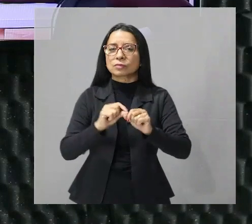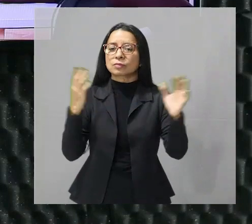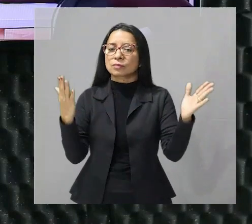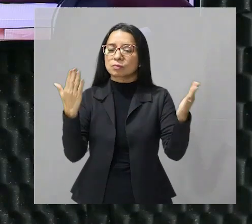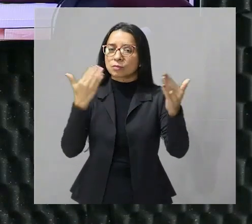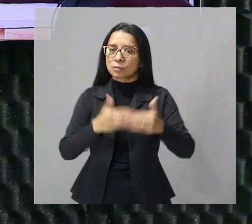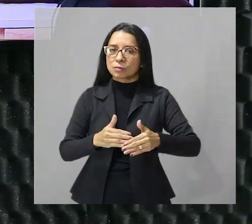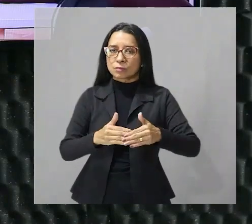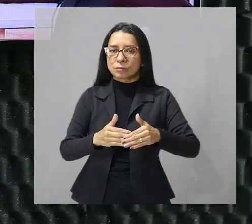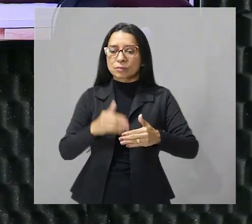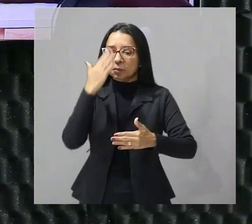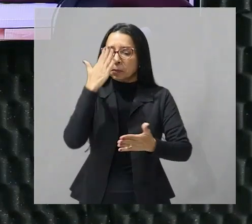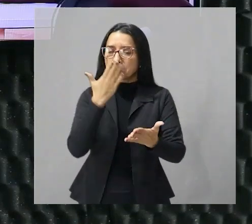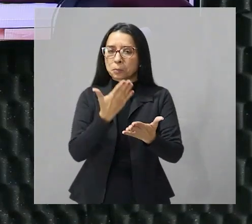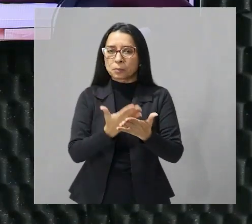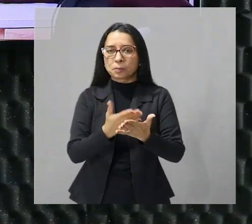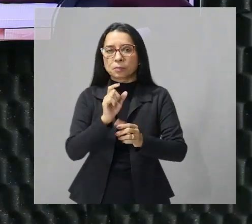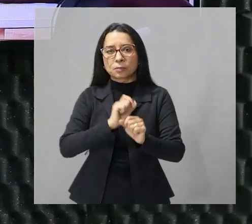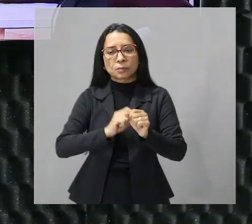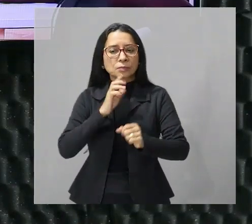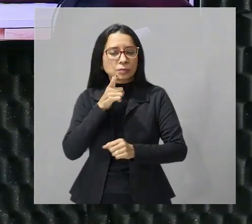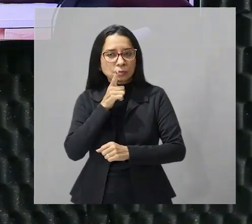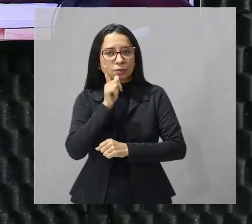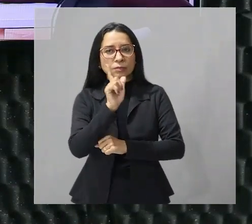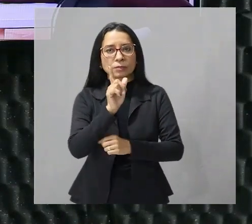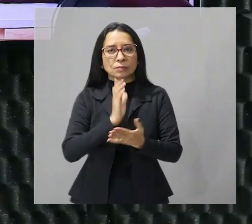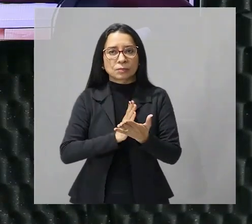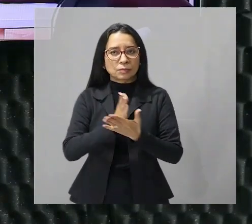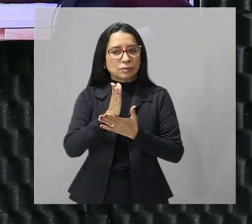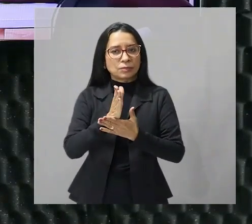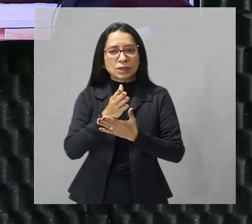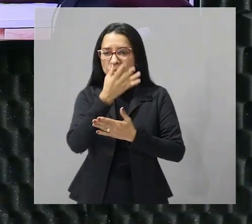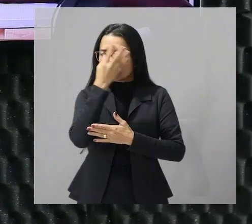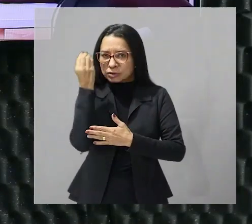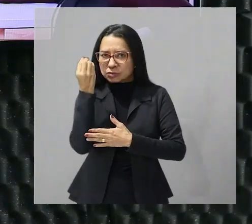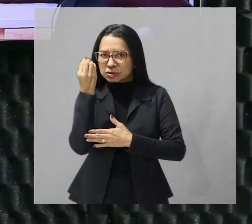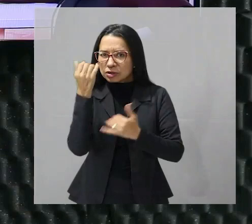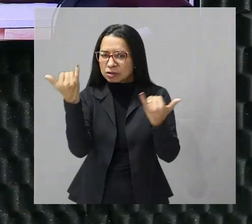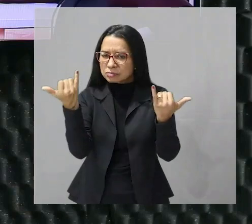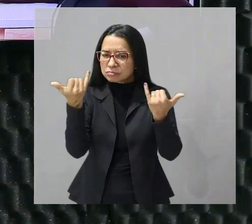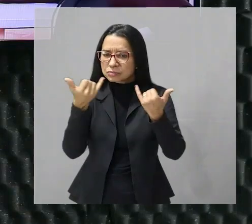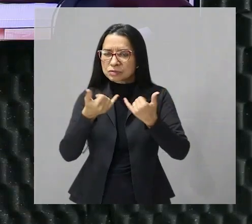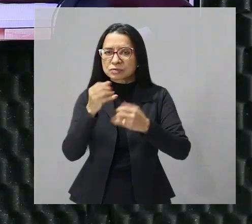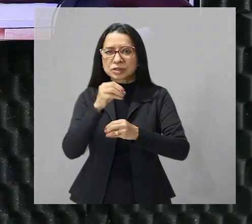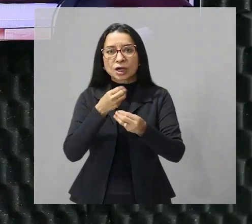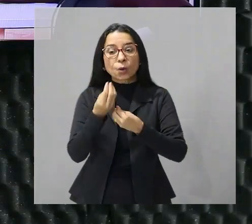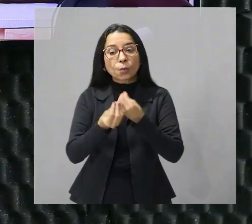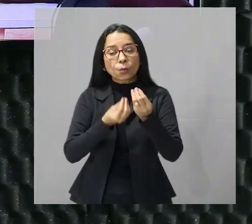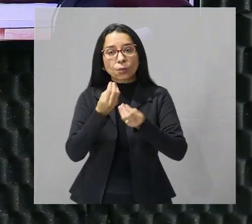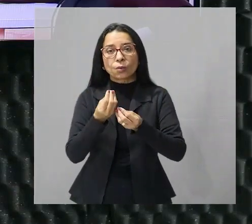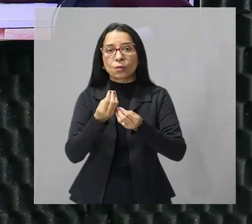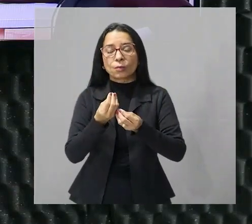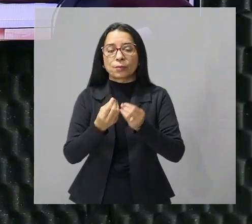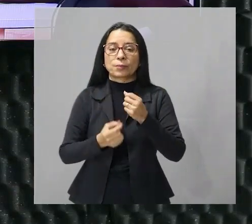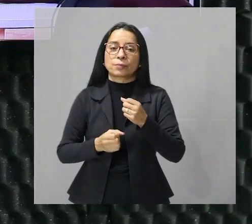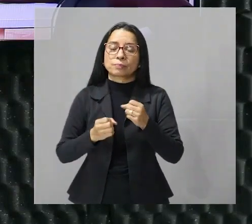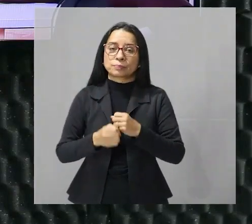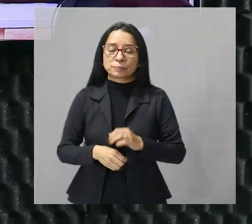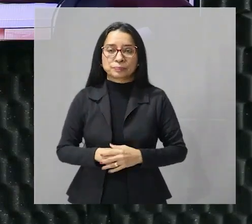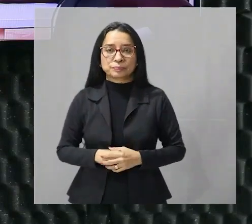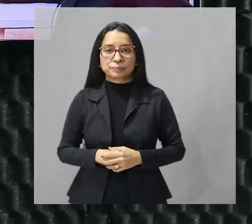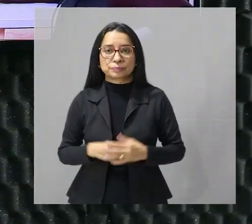prova. Com certeza vai conseguir a aprovação. E não esquece, né, de dizer para nós como é que foi isso. Deixa lá nos comentários, tudo direitinho, tá?